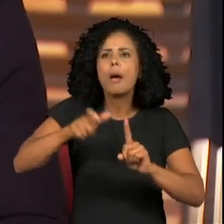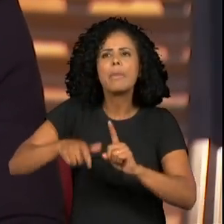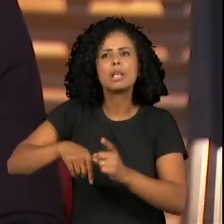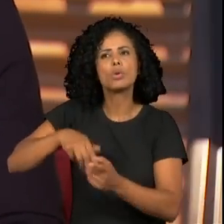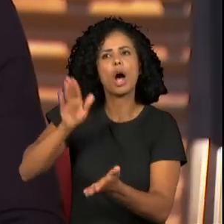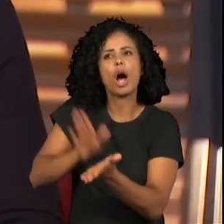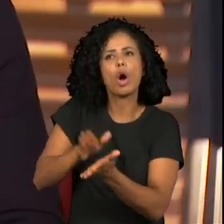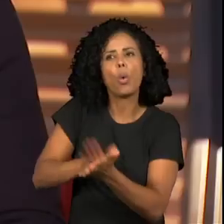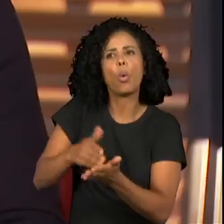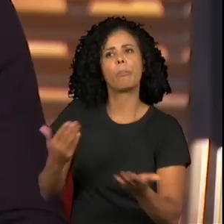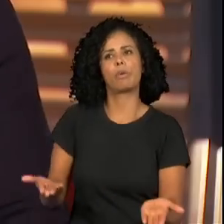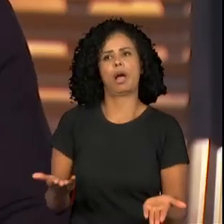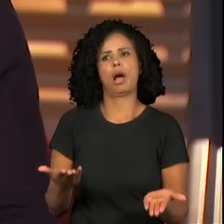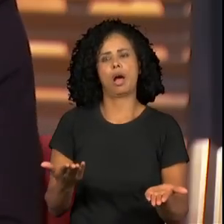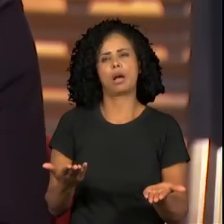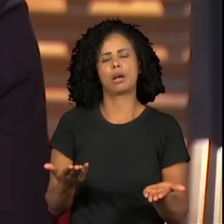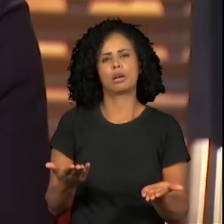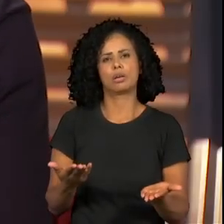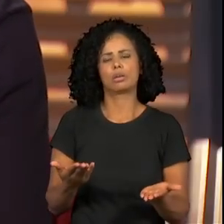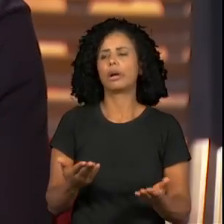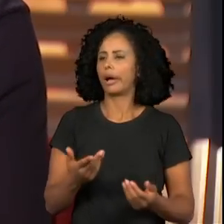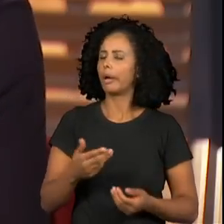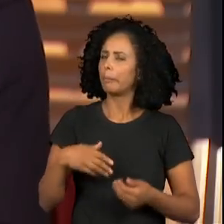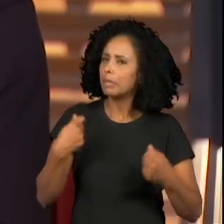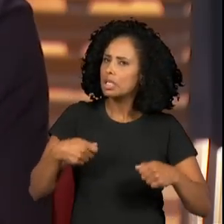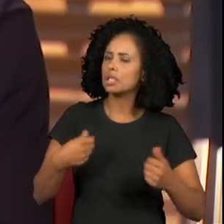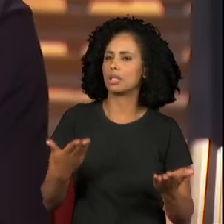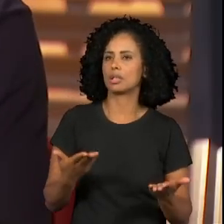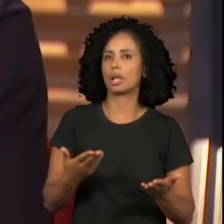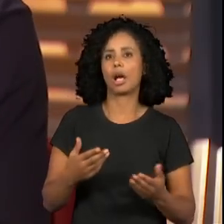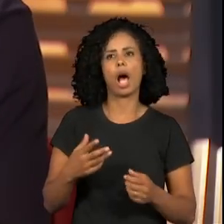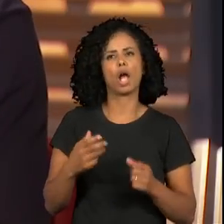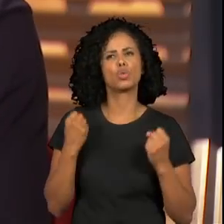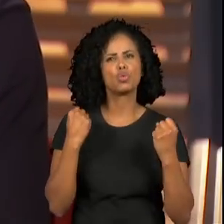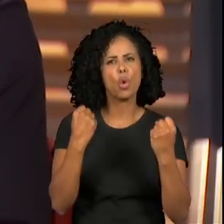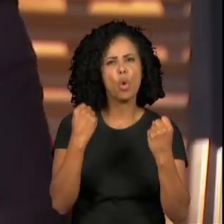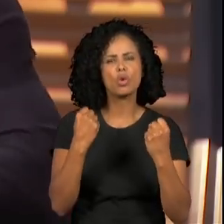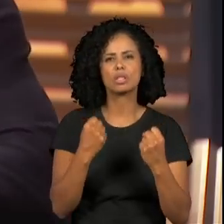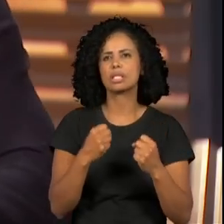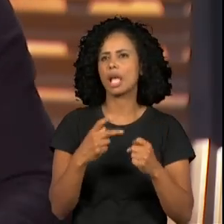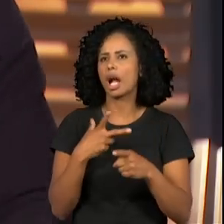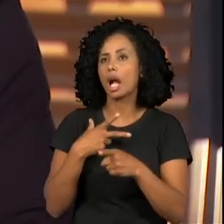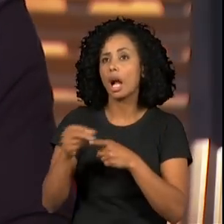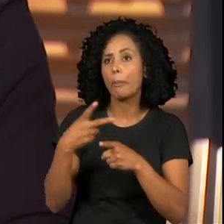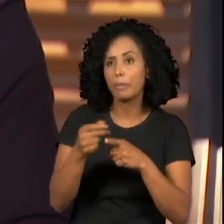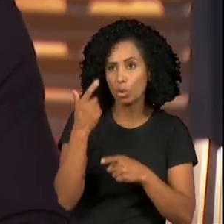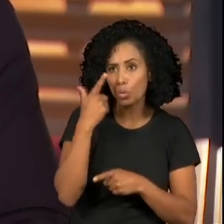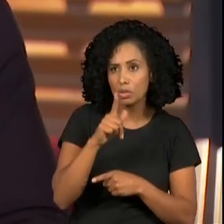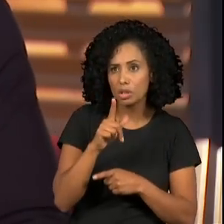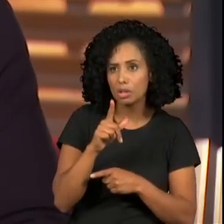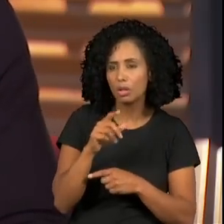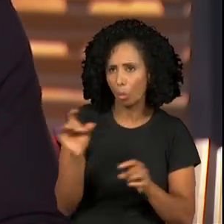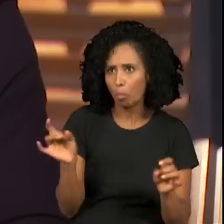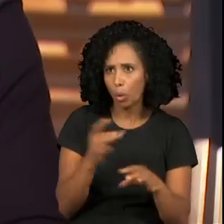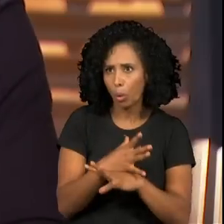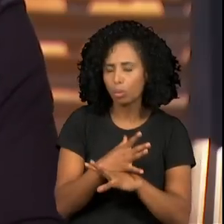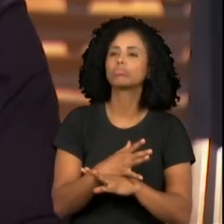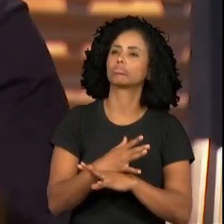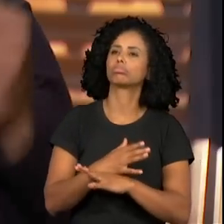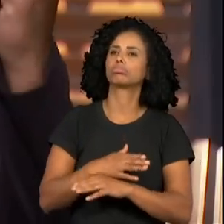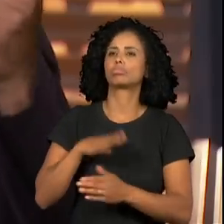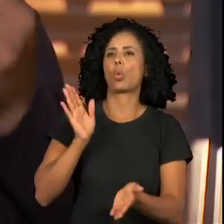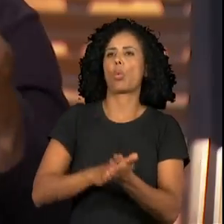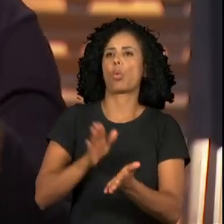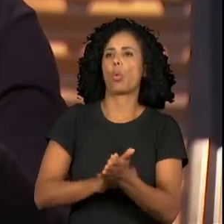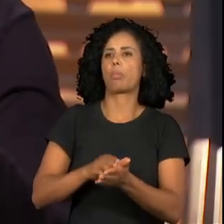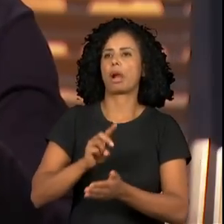que determinada pessoa ganhe. Mas acho que acabou isso, pronto. Agora é cobrança. Se